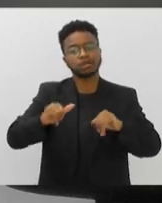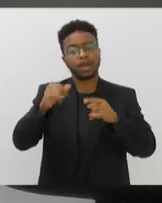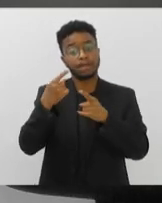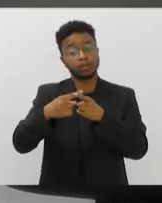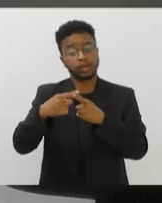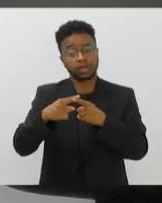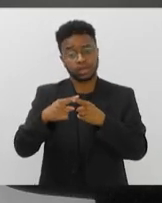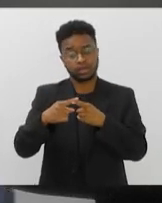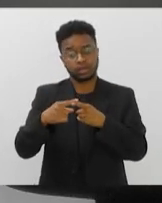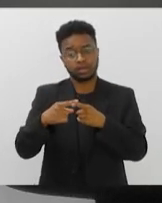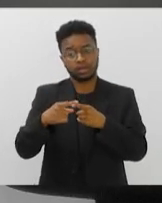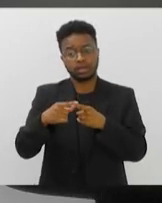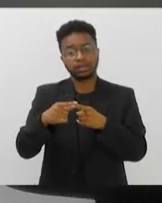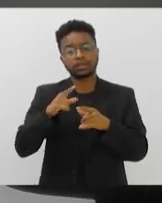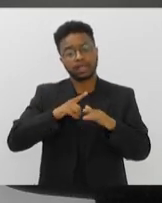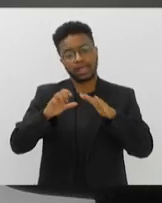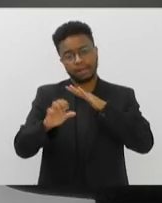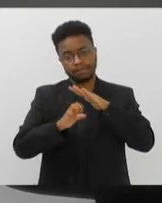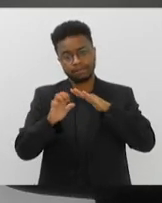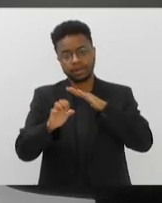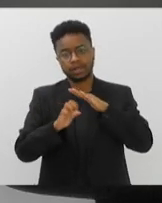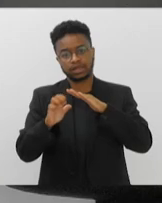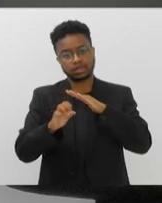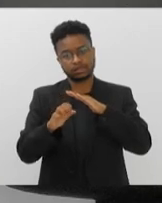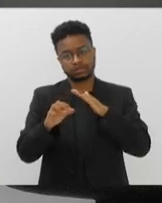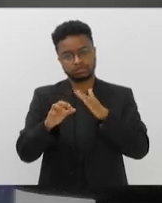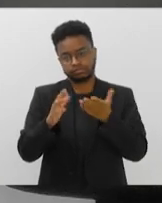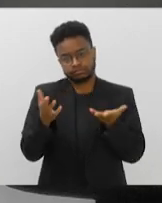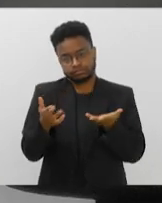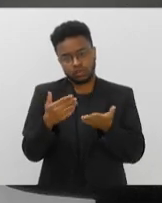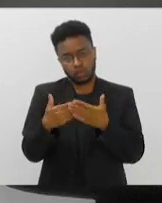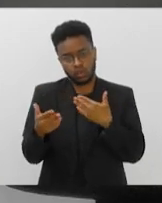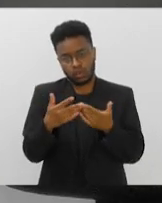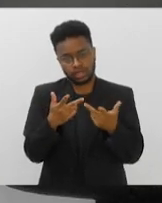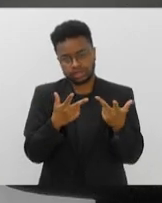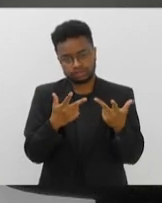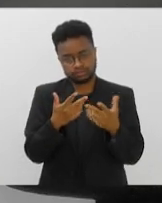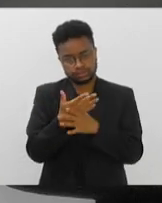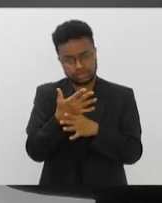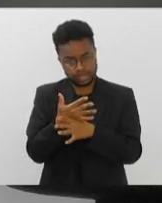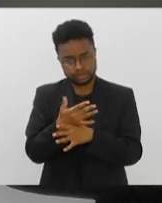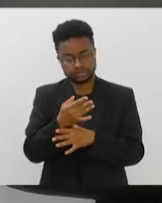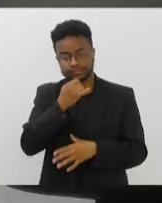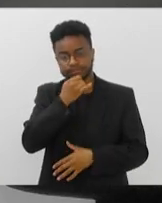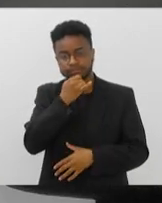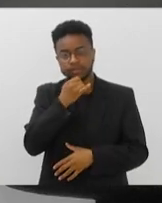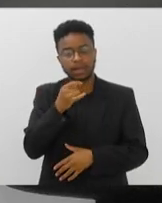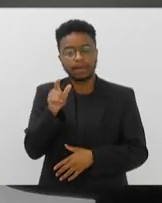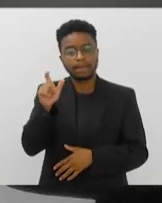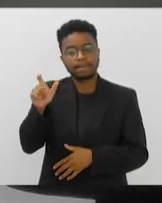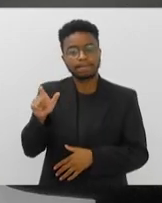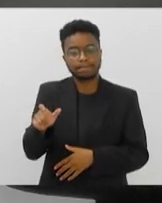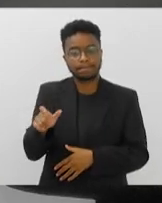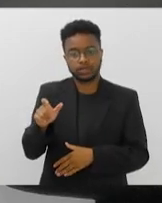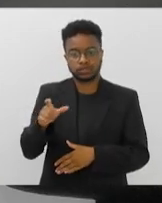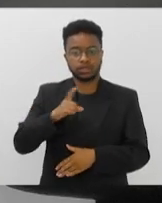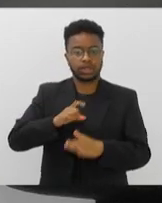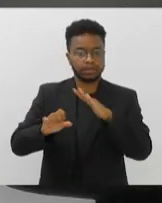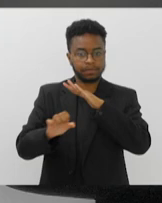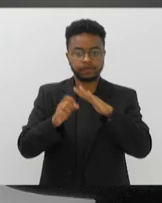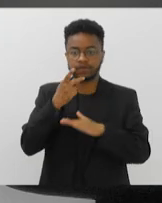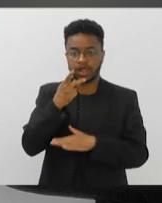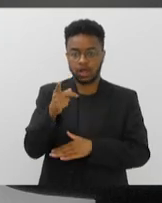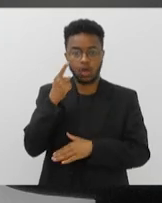empresário existem empresas ali em concessão como qualquer município quando o empresário eu falo olha só Empresário você que